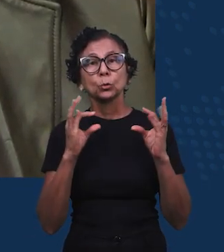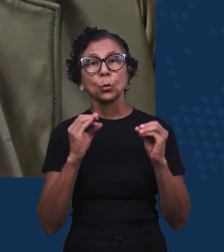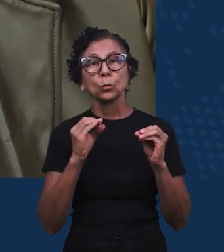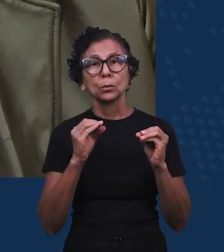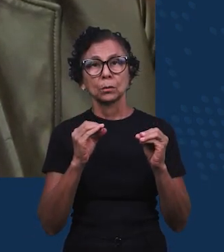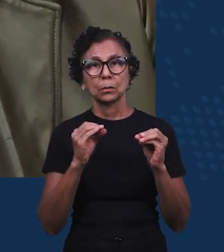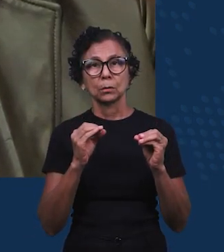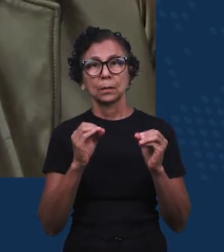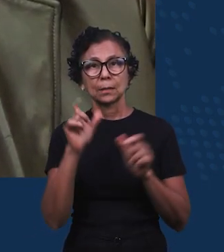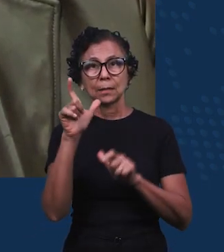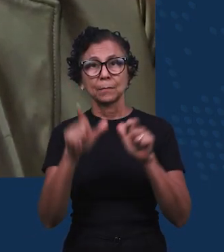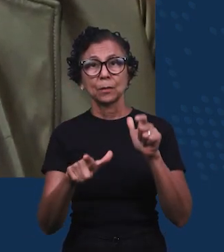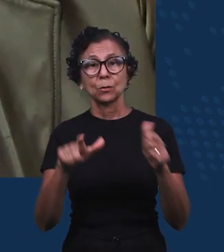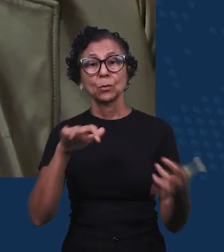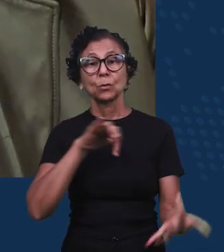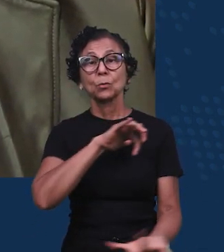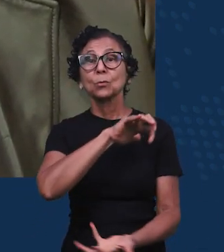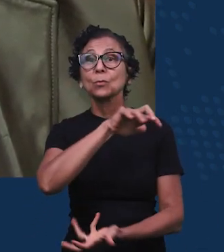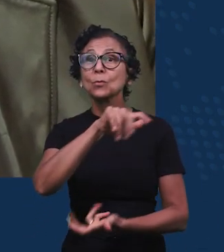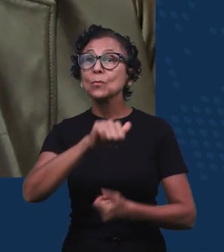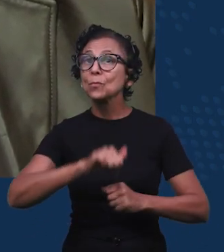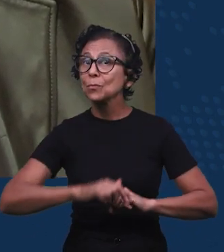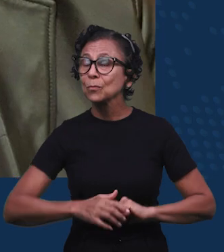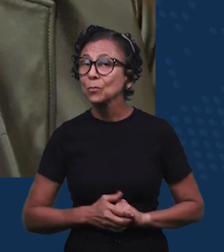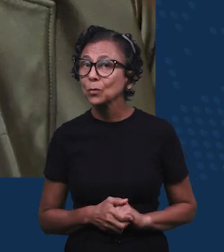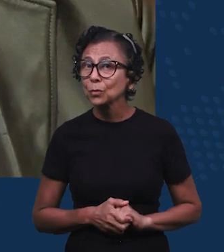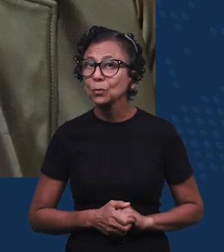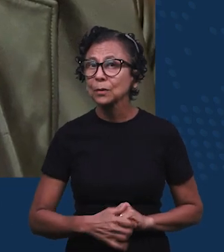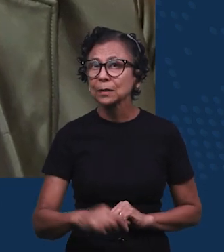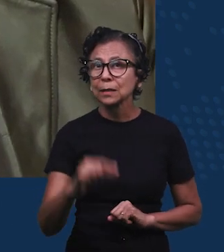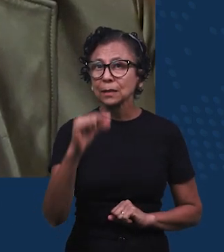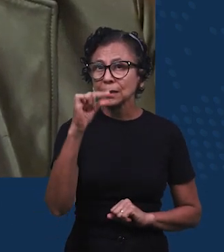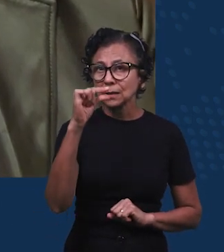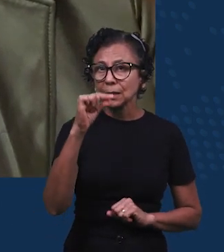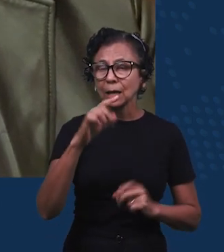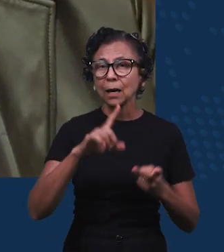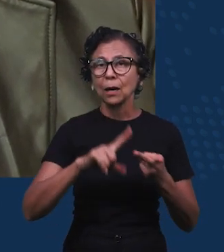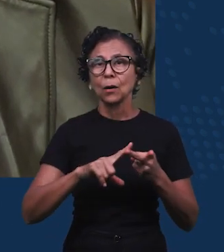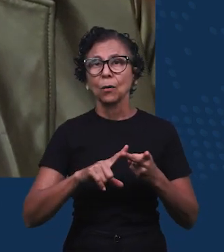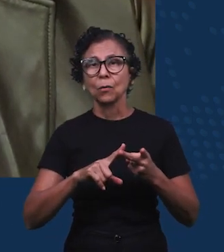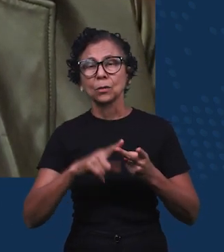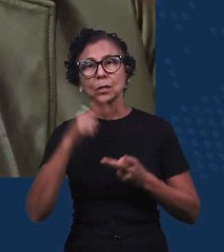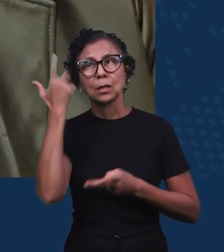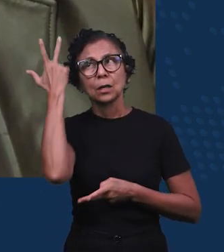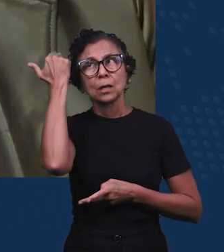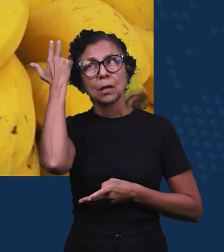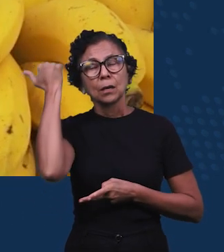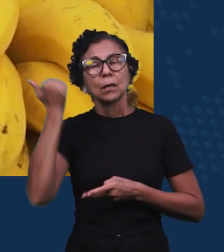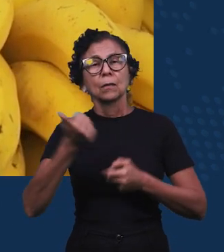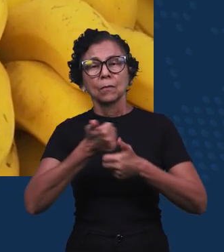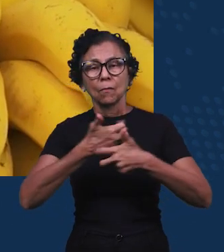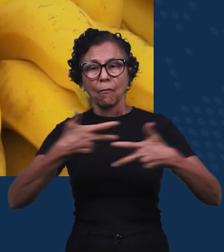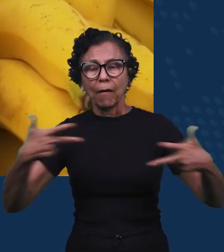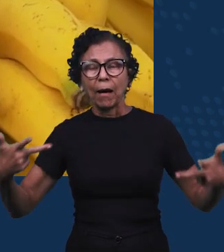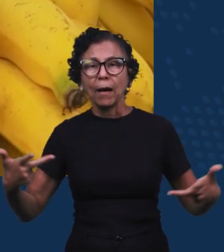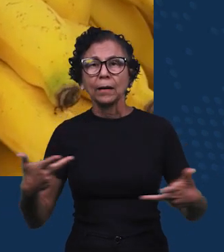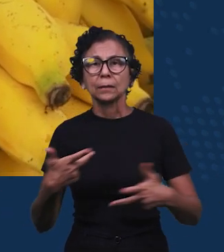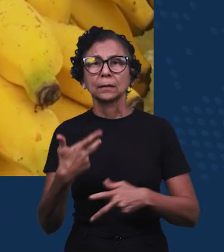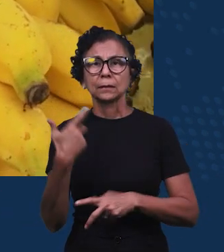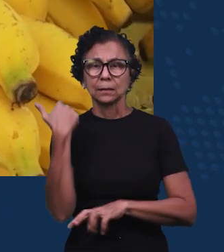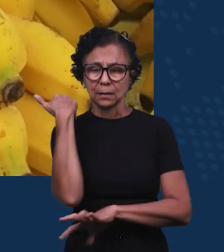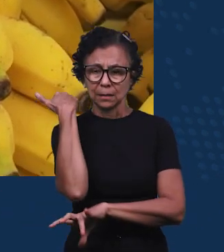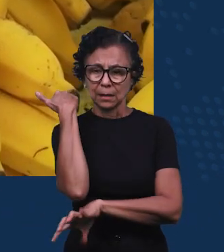mundo. Vejam que o total de grãos, legumes, verduras,